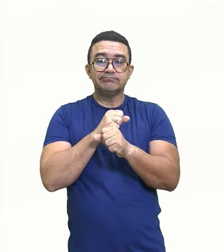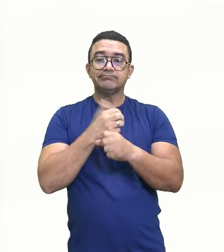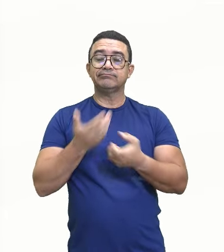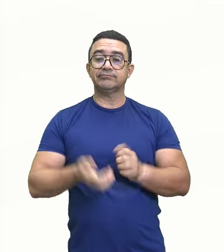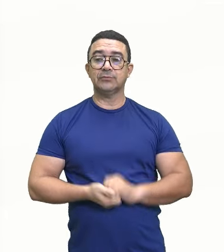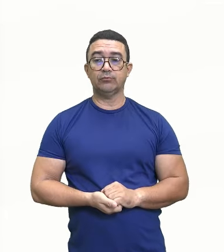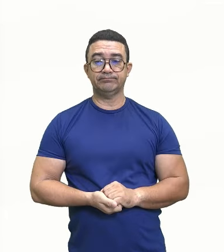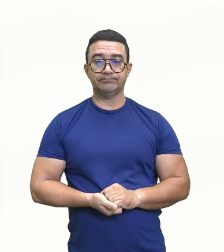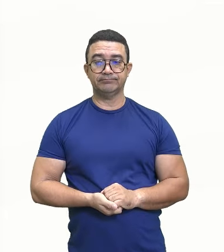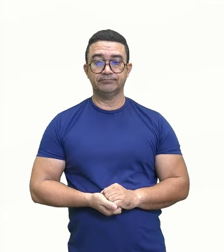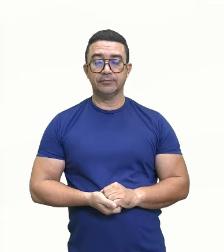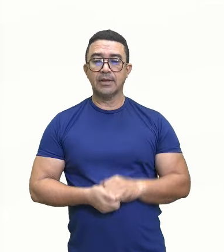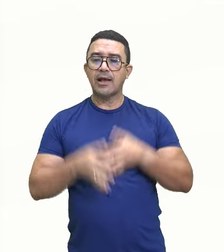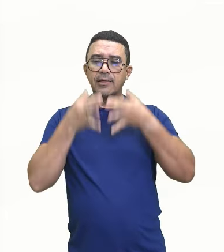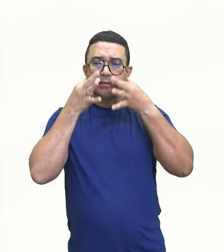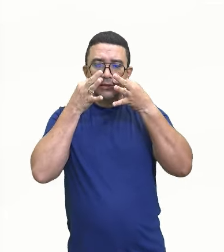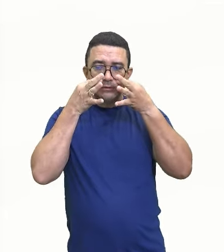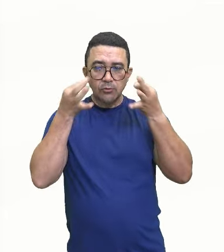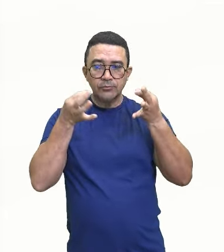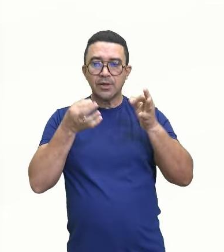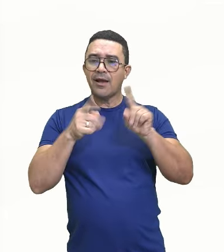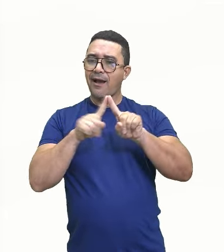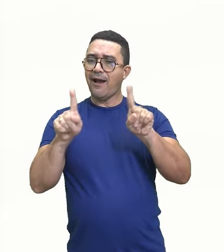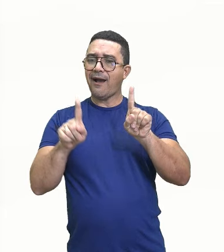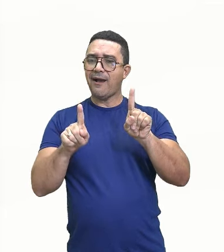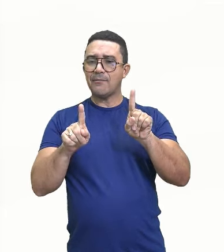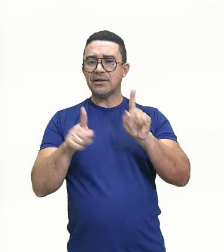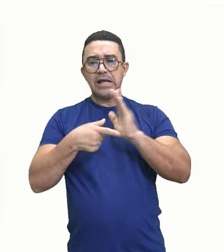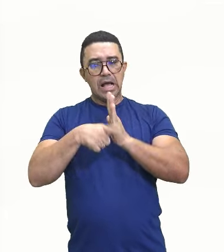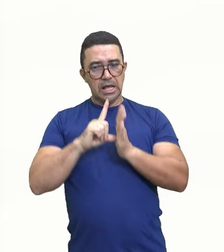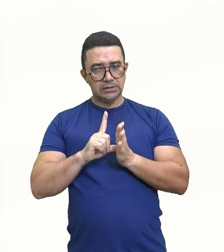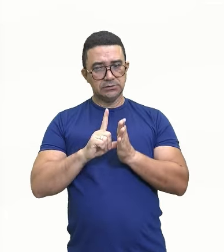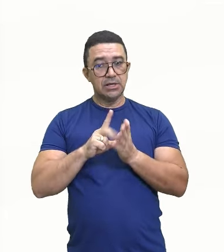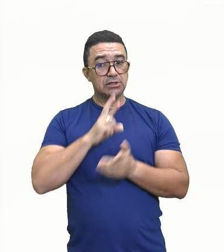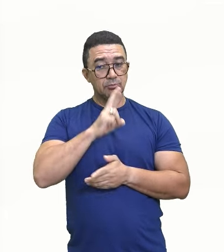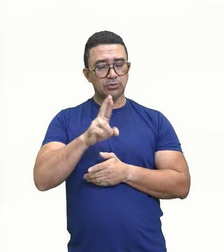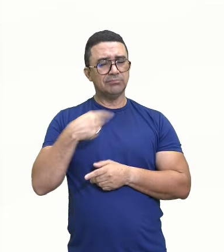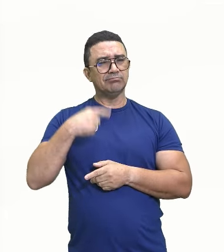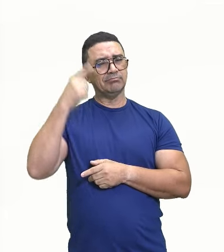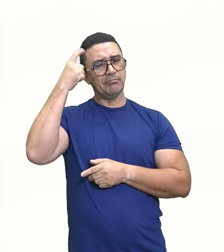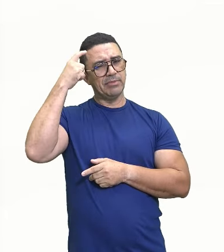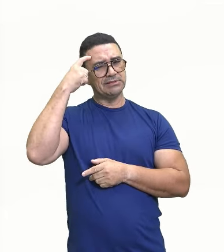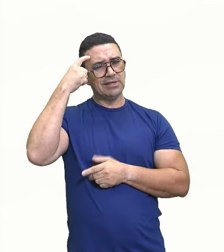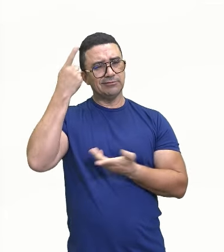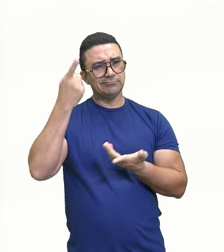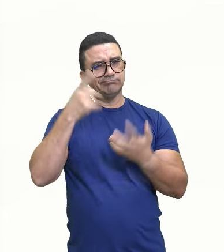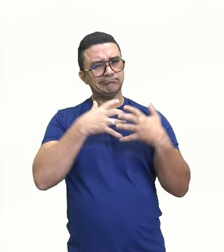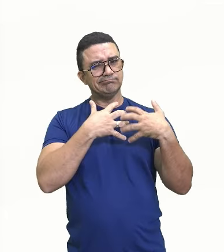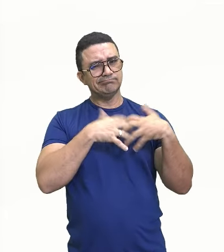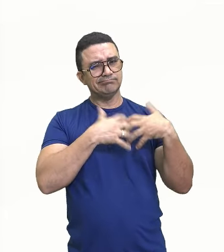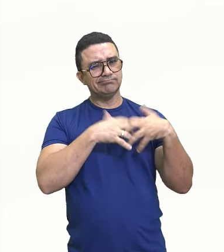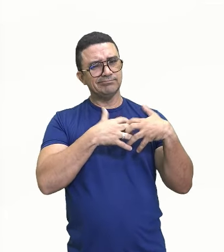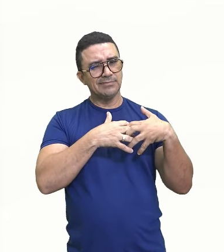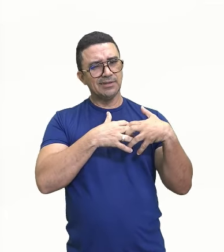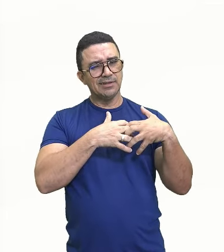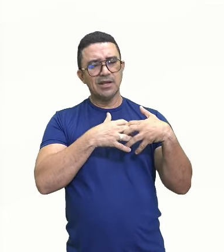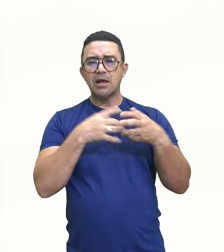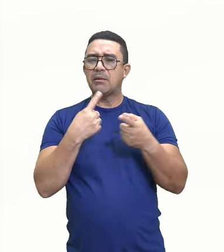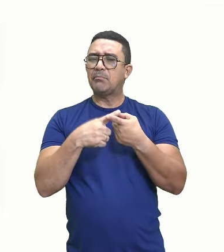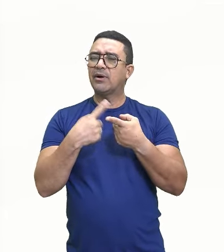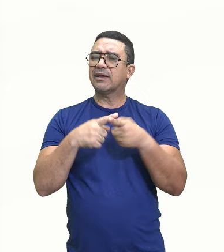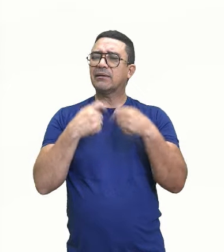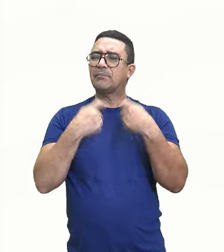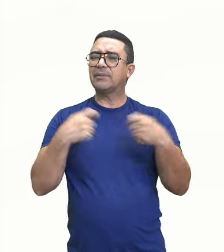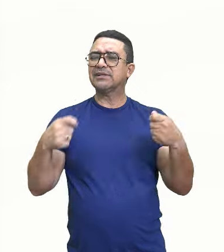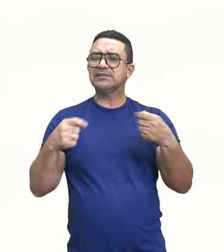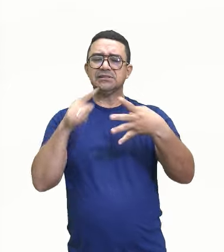na tela. Antes de você responder, você pode estar pensando aí então comigo. Mas professora, para que eu preciso somar